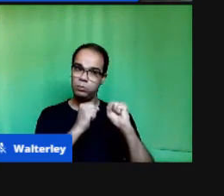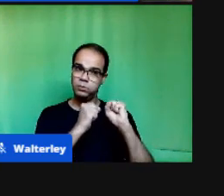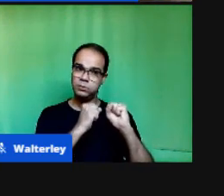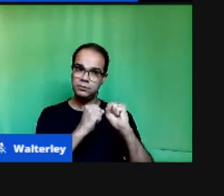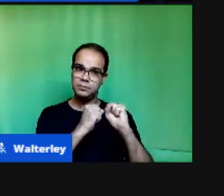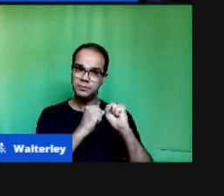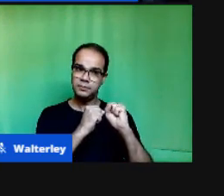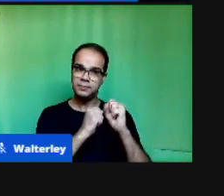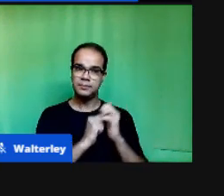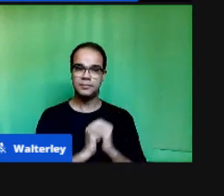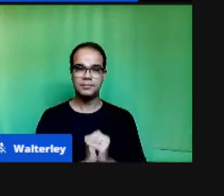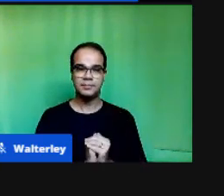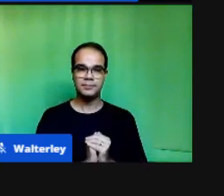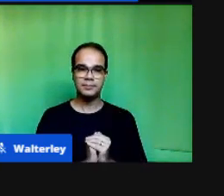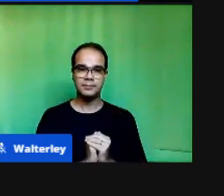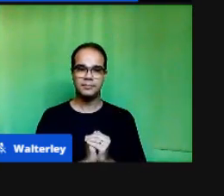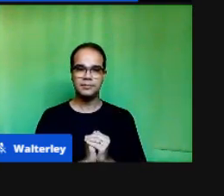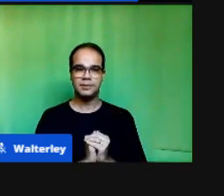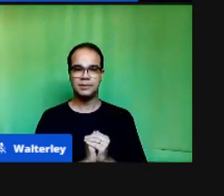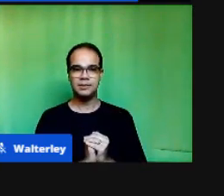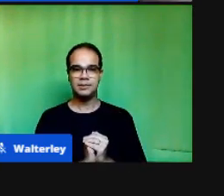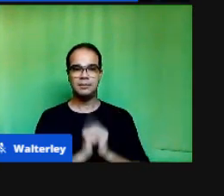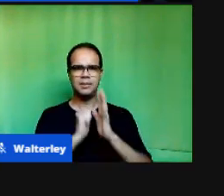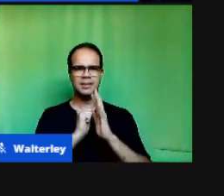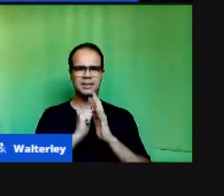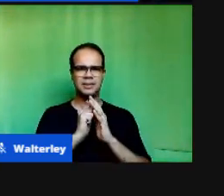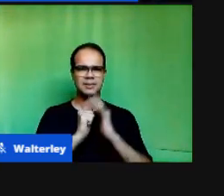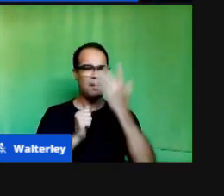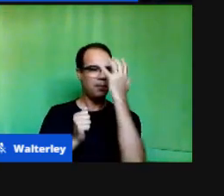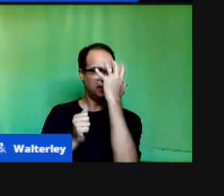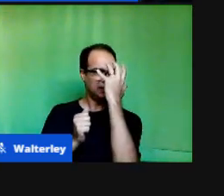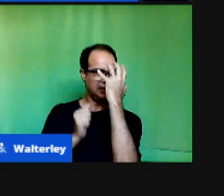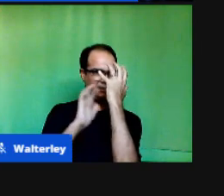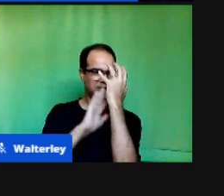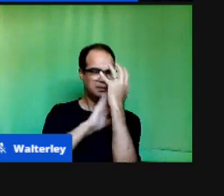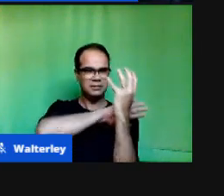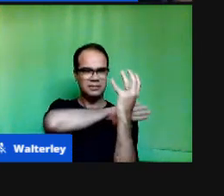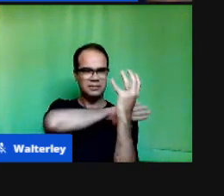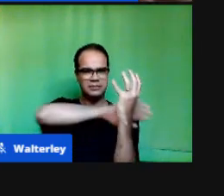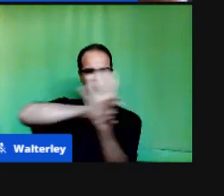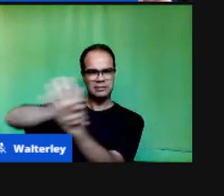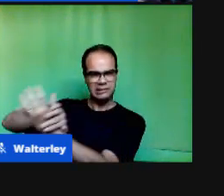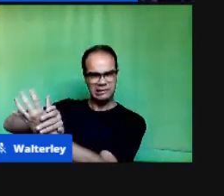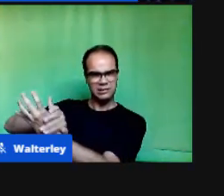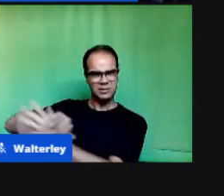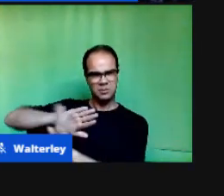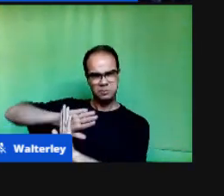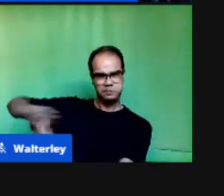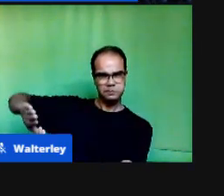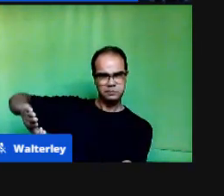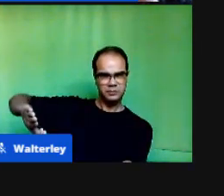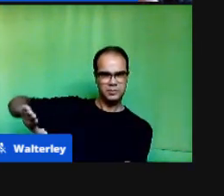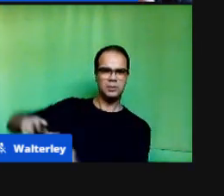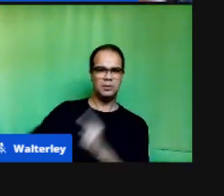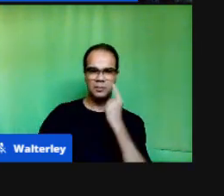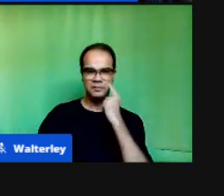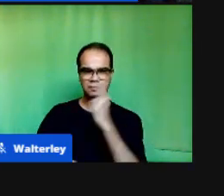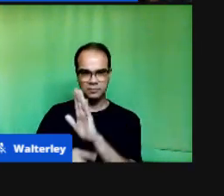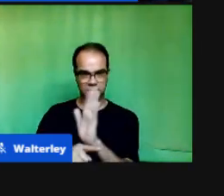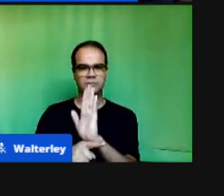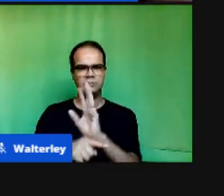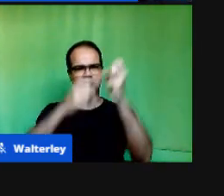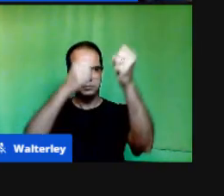desenvolvida, eu abro mão da utilização dessas máscaras. Vejam esse vídeo para vocês entenderem um pouquinho melhor o que eu estou dizendo, tá?